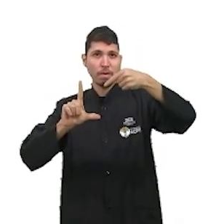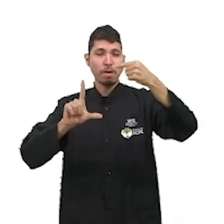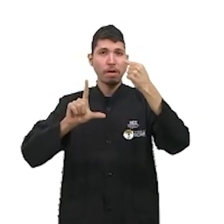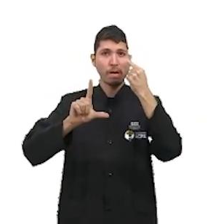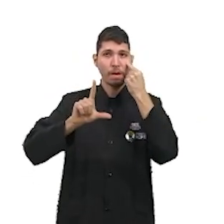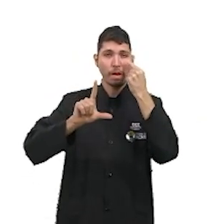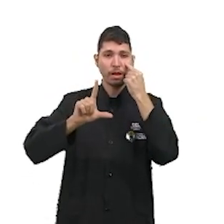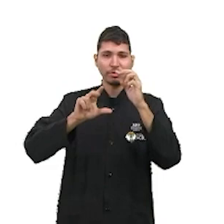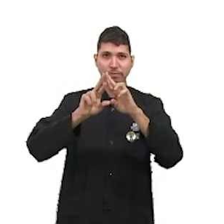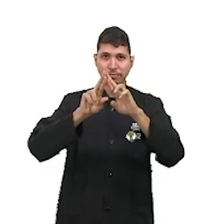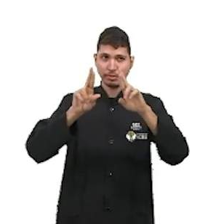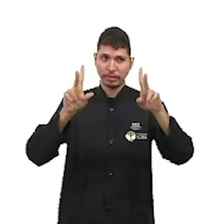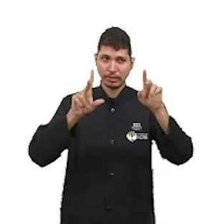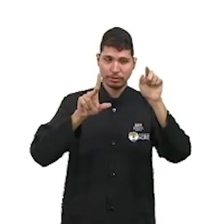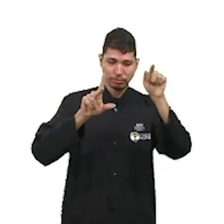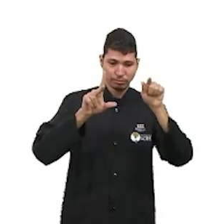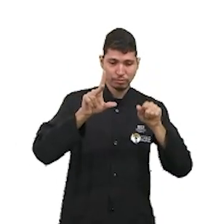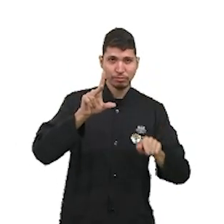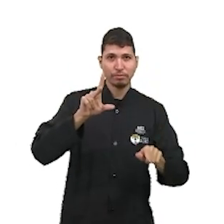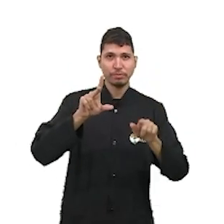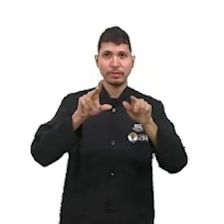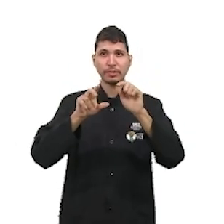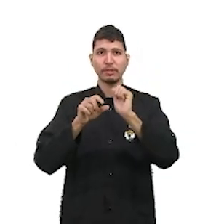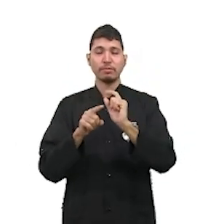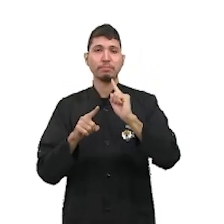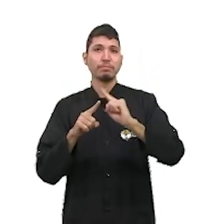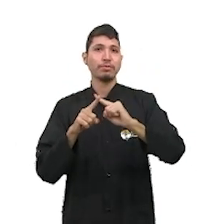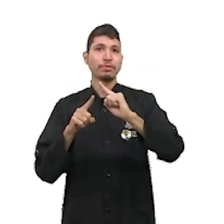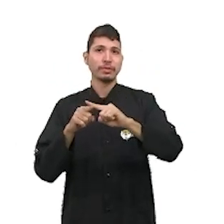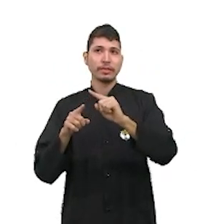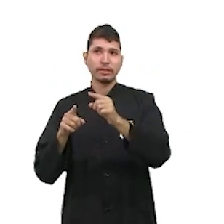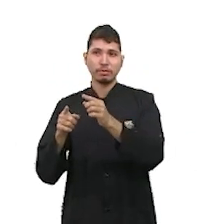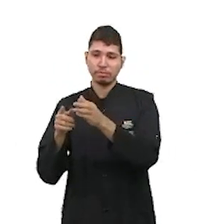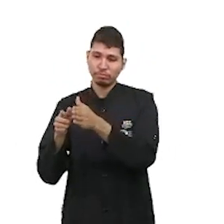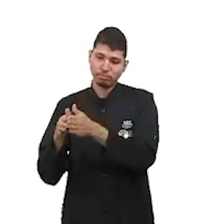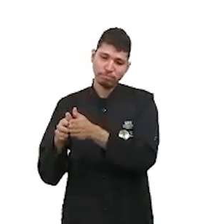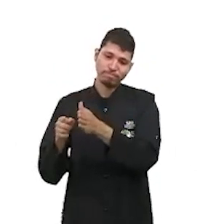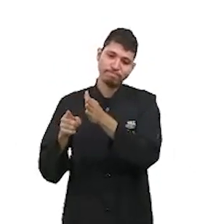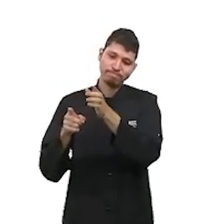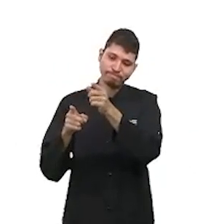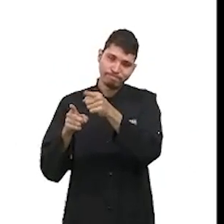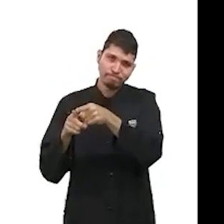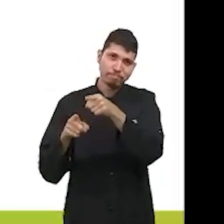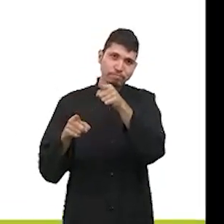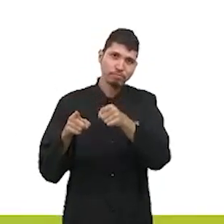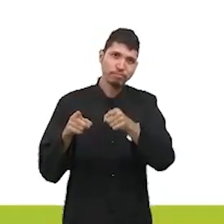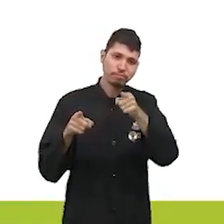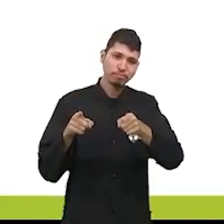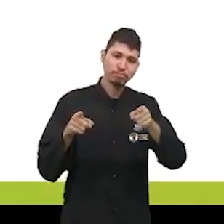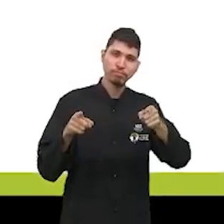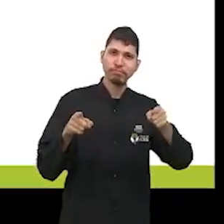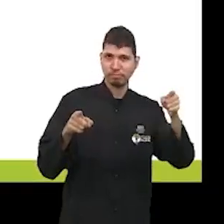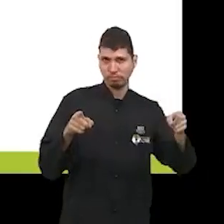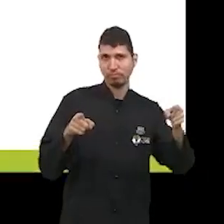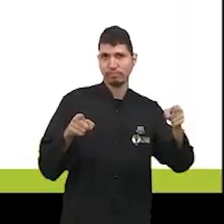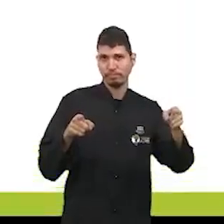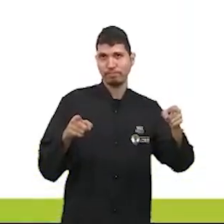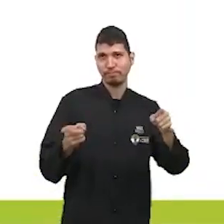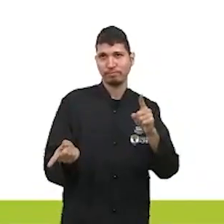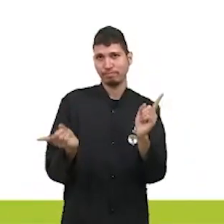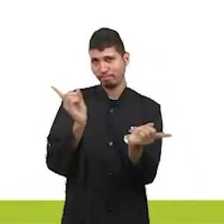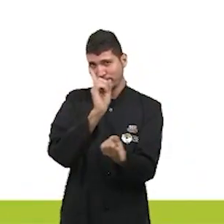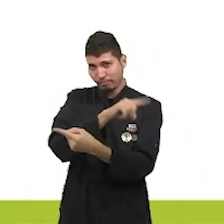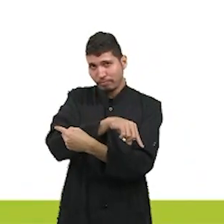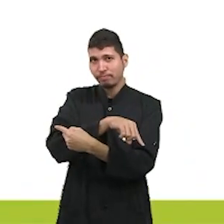está diferente dos demais, porque ele é uma função decrescente. Então, vou colocar aqui essa informação, tá?